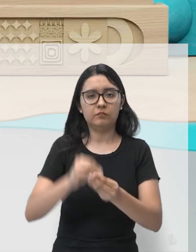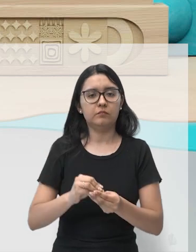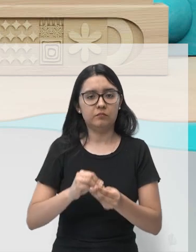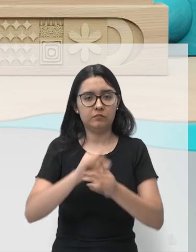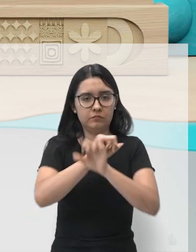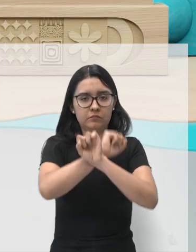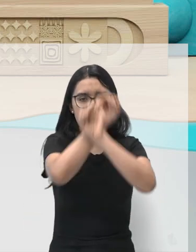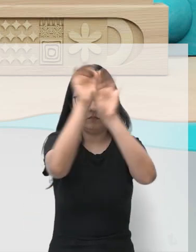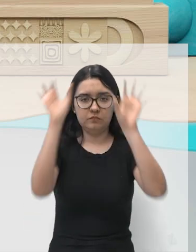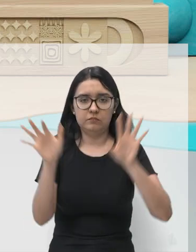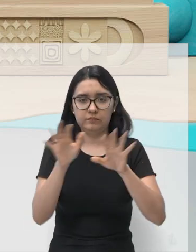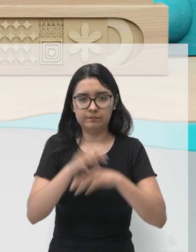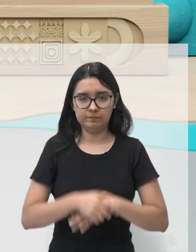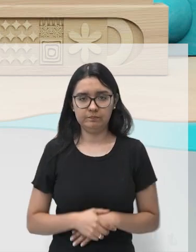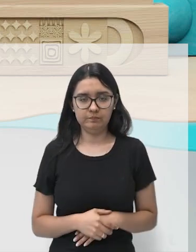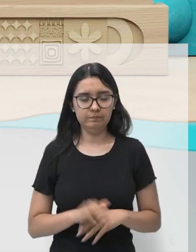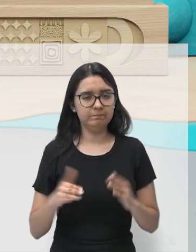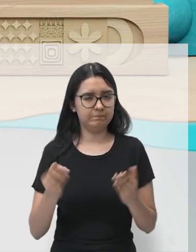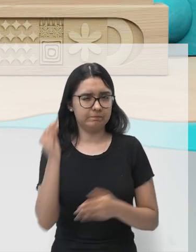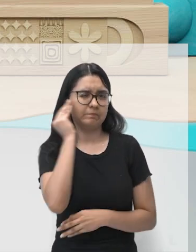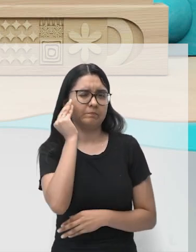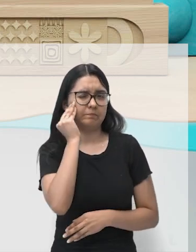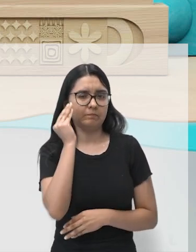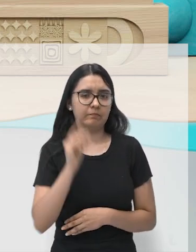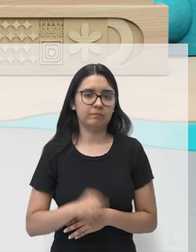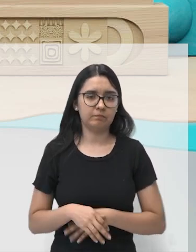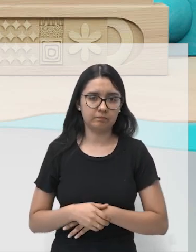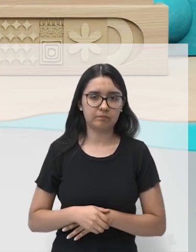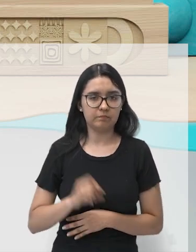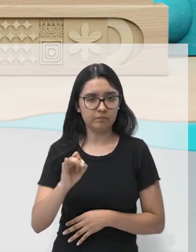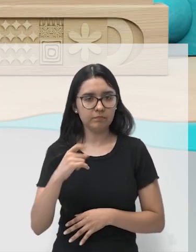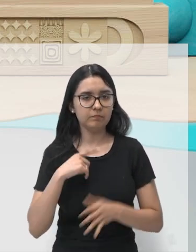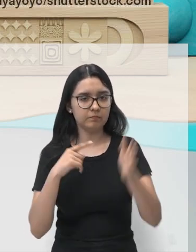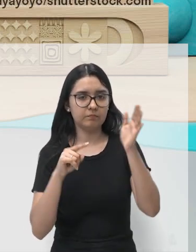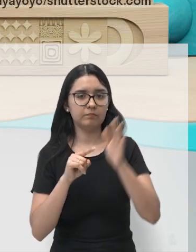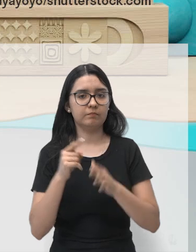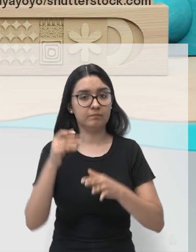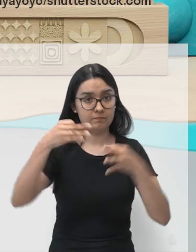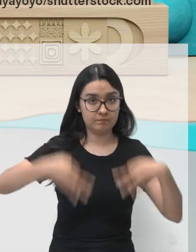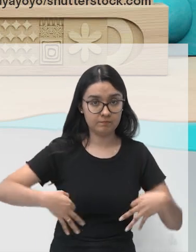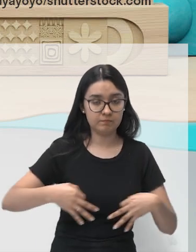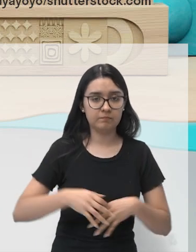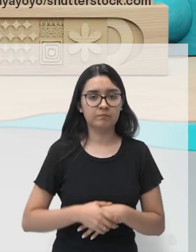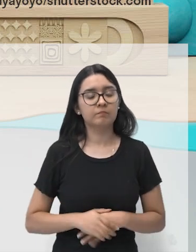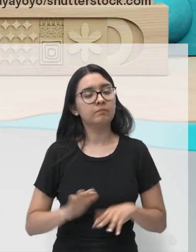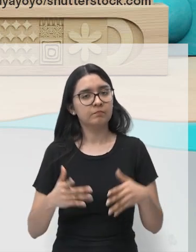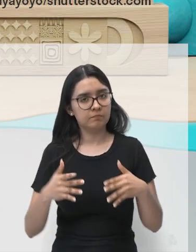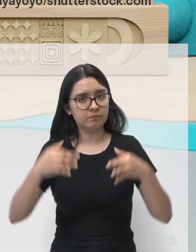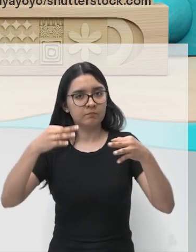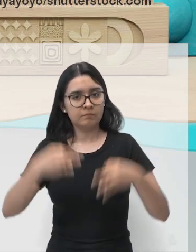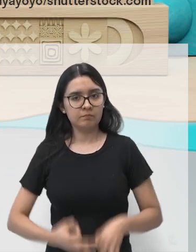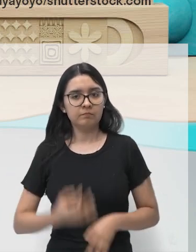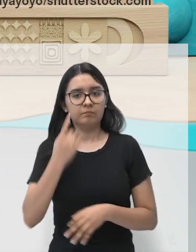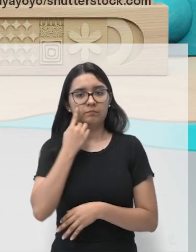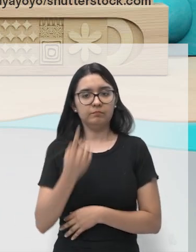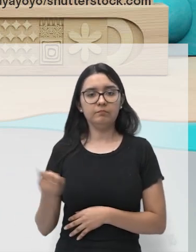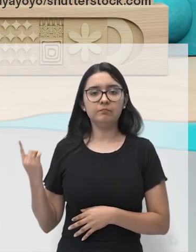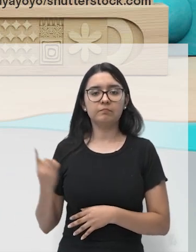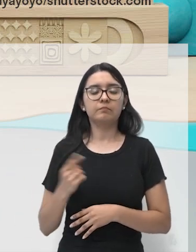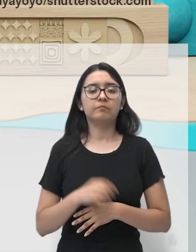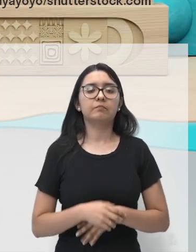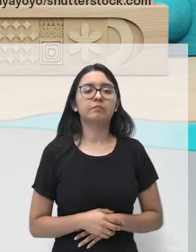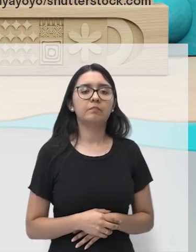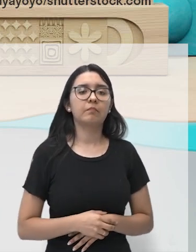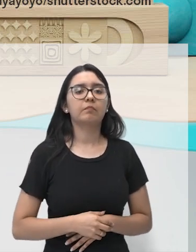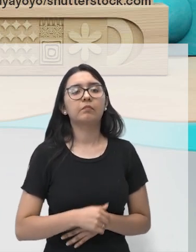que se trata. Vamos ver que se essa afirmativa está correta. Então, está correta, certo? Os pais,